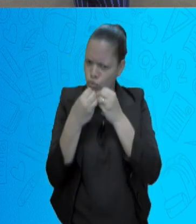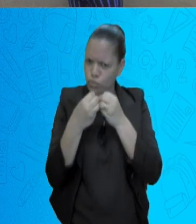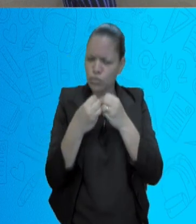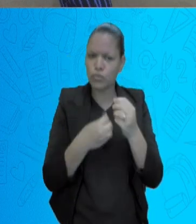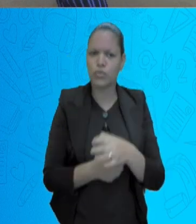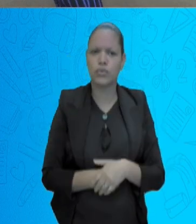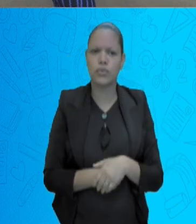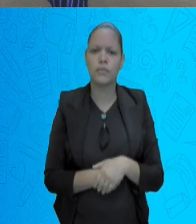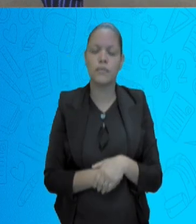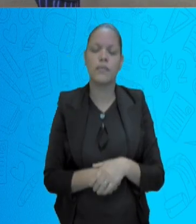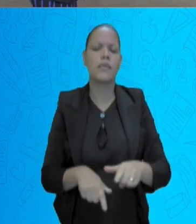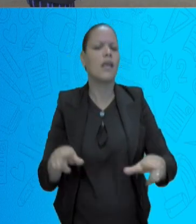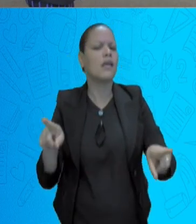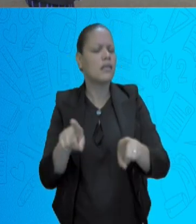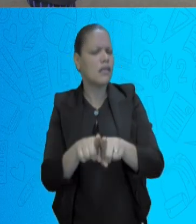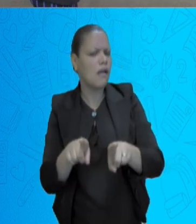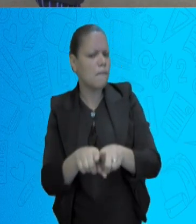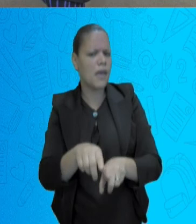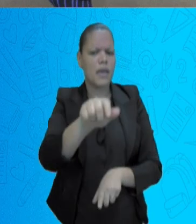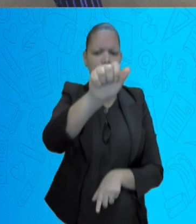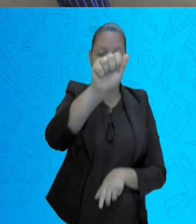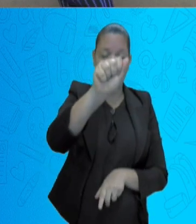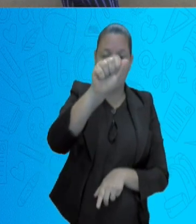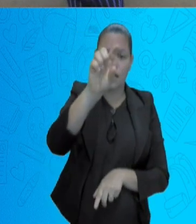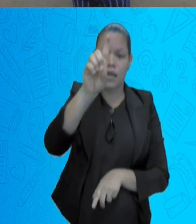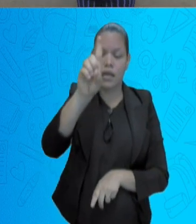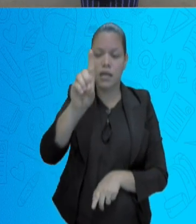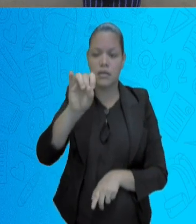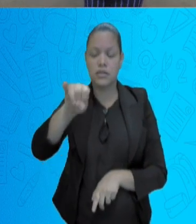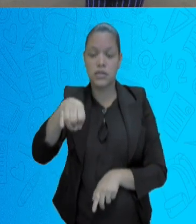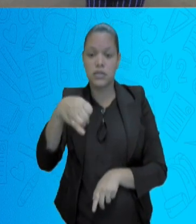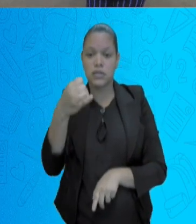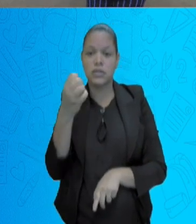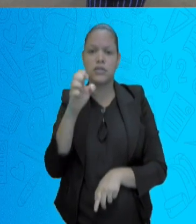Adjetivo. Sílabas separadas. E